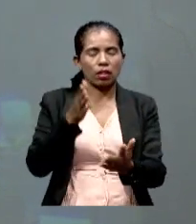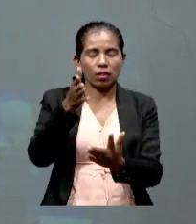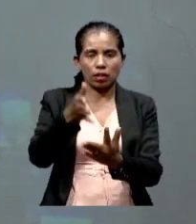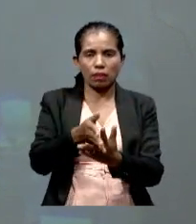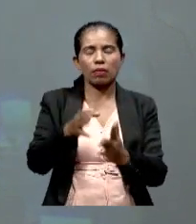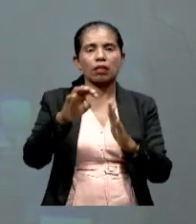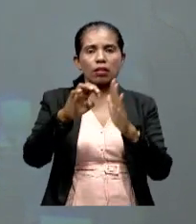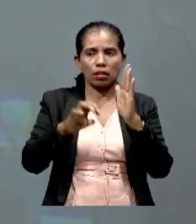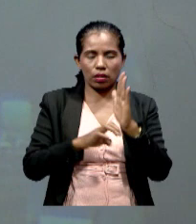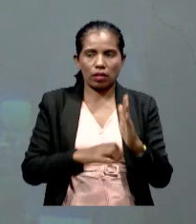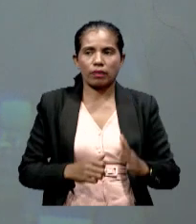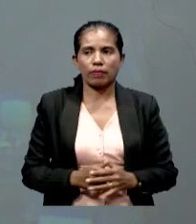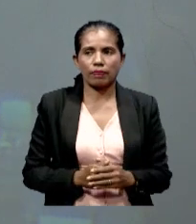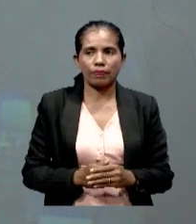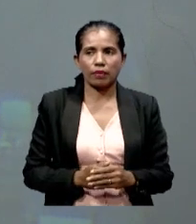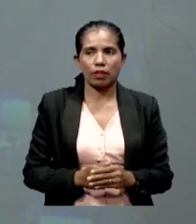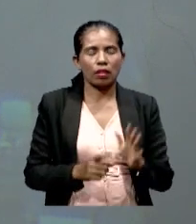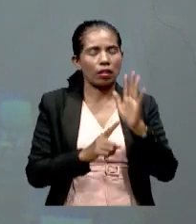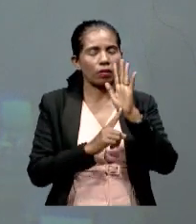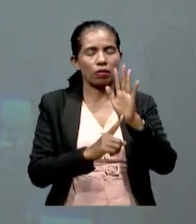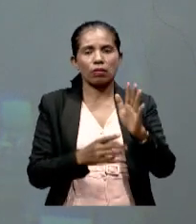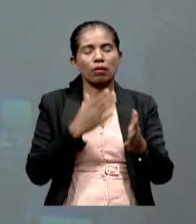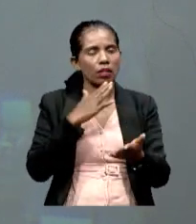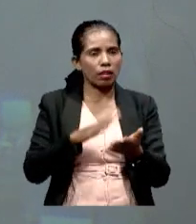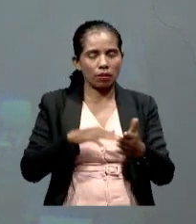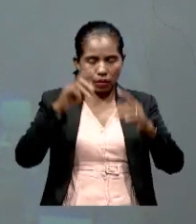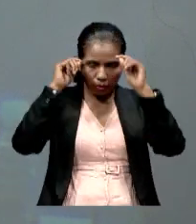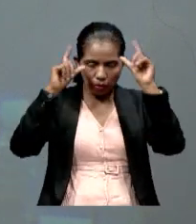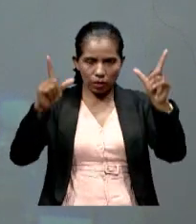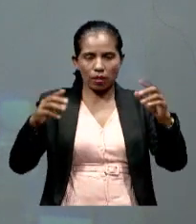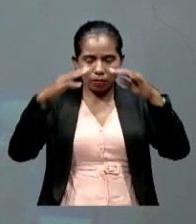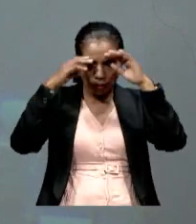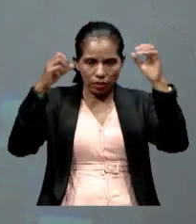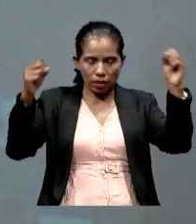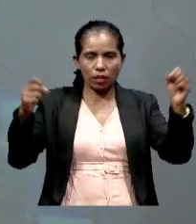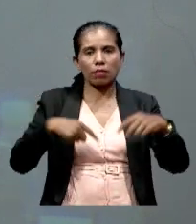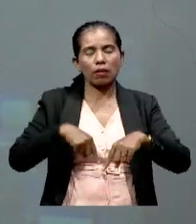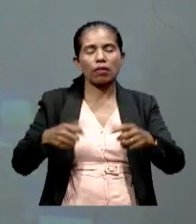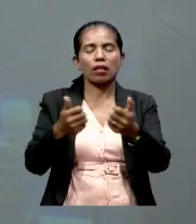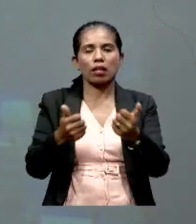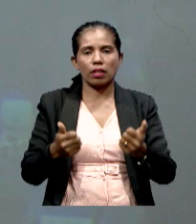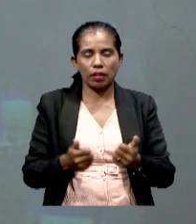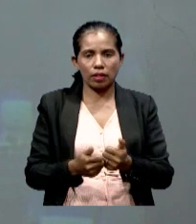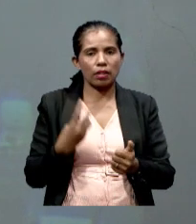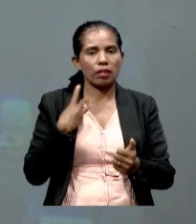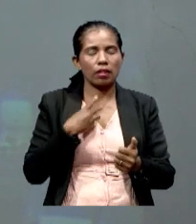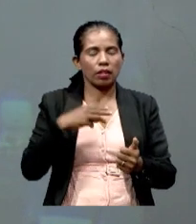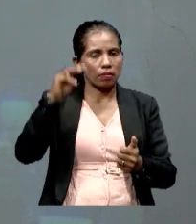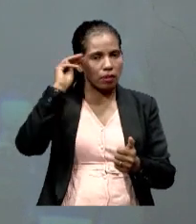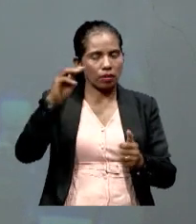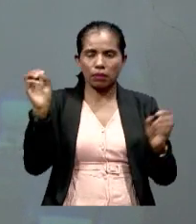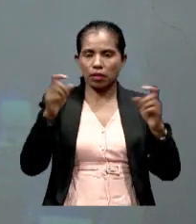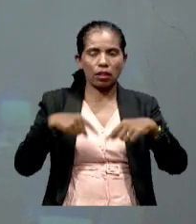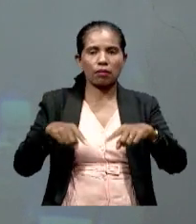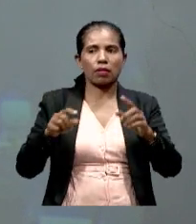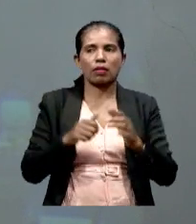estado. Porque figura la diak ba Timor Leste kon presidente da republika ba fali hal de yede na ba ministro itene ministro mo labata da